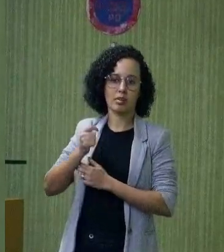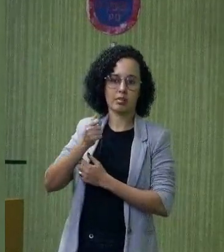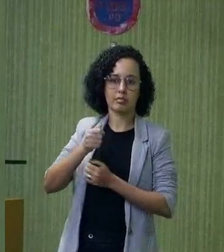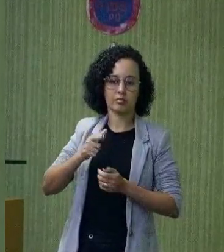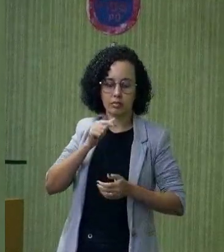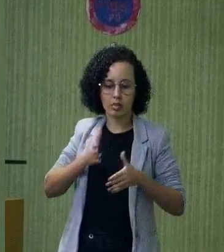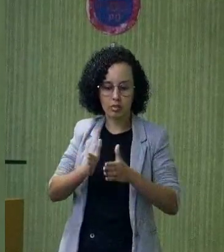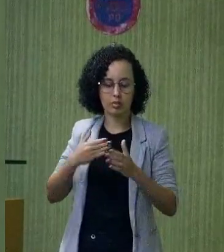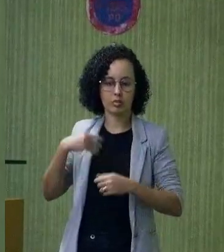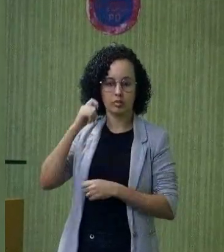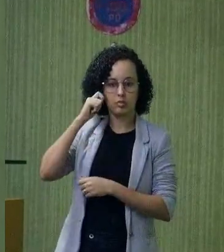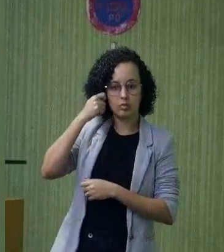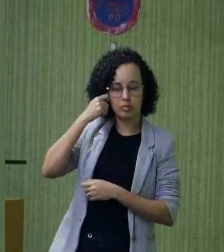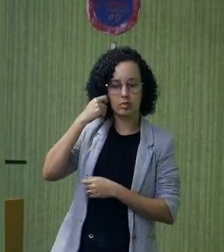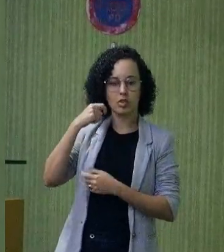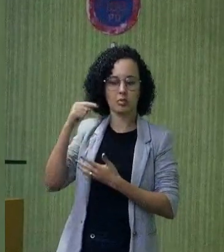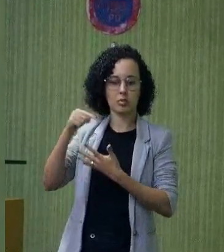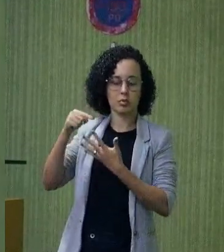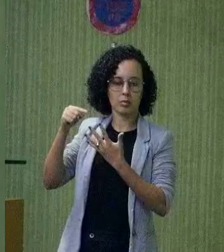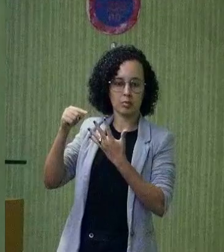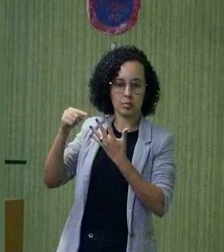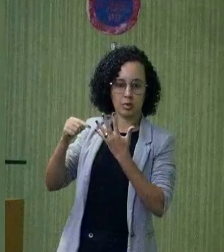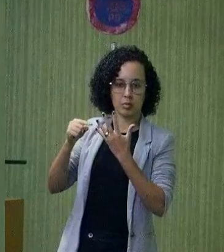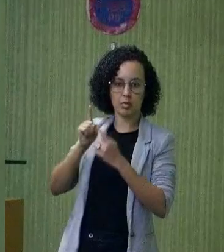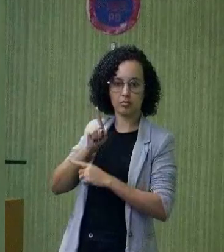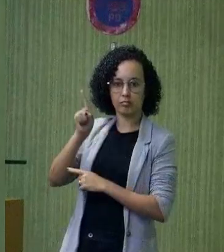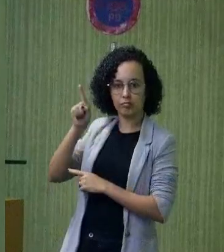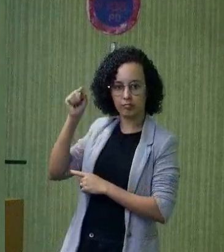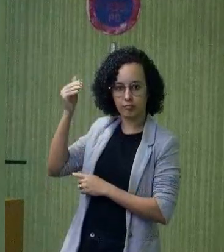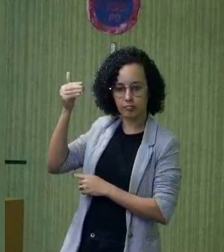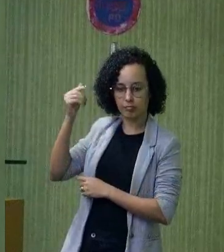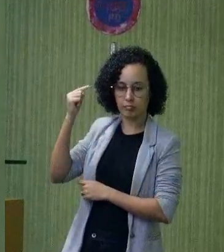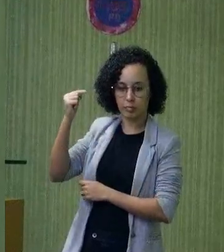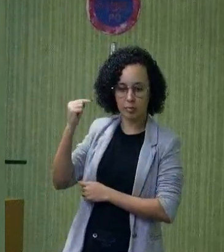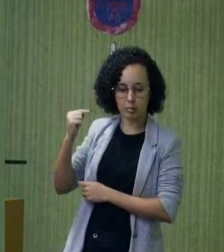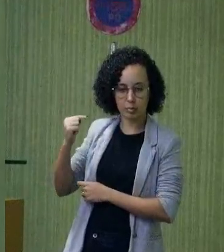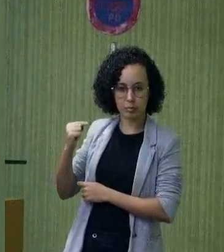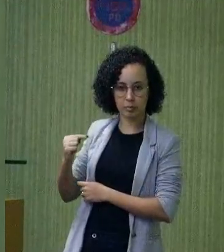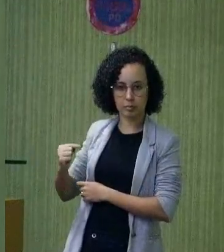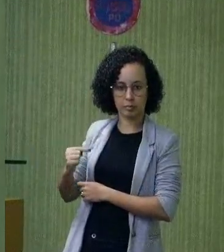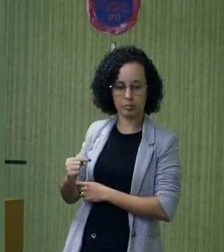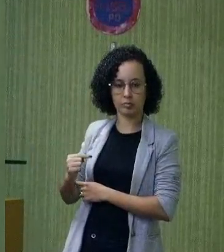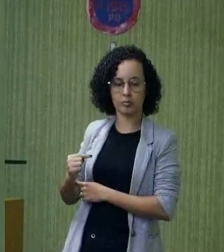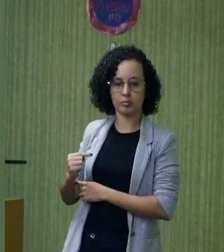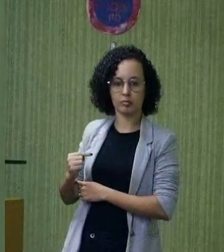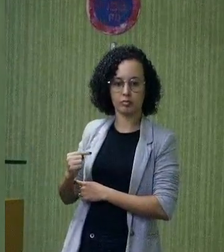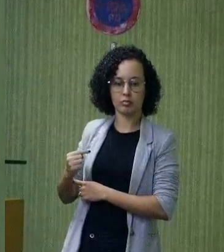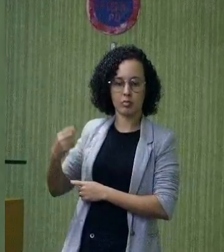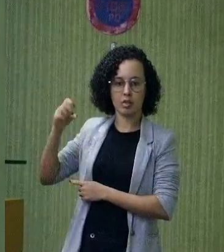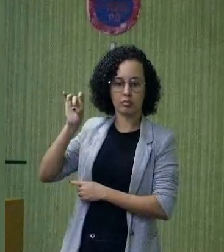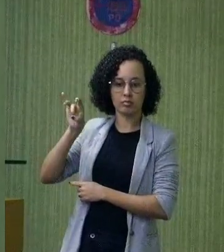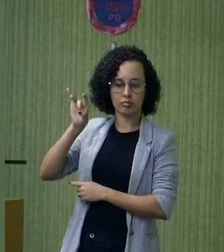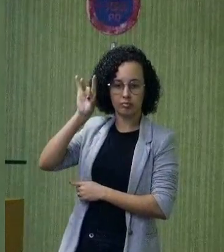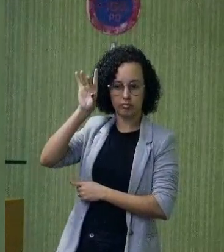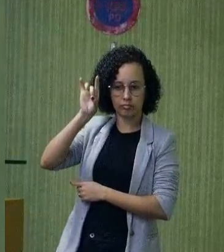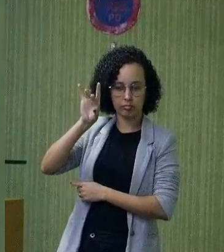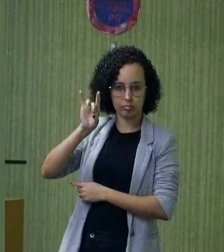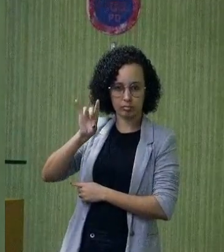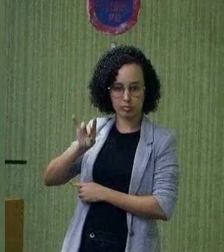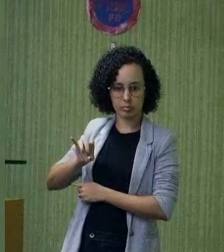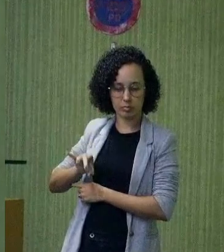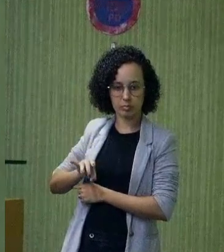São Gabriel da Cachoeira Tefé manaquiri Tabatinga Santo Antônio do içá e tonantins eh